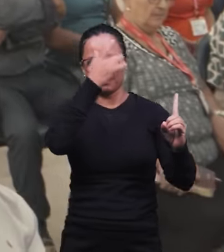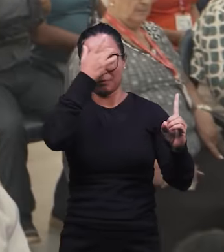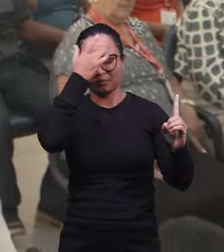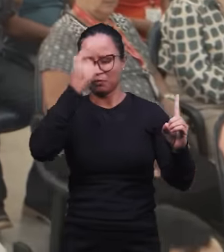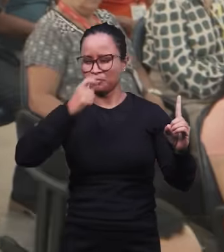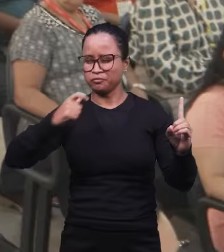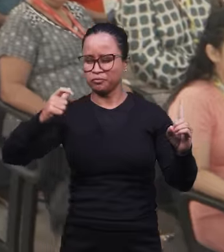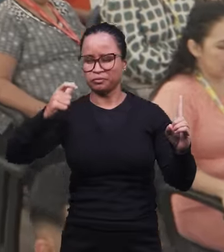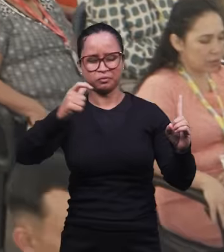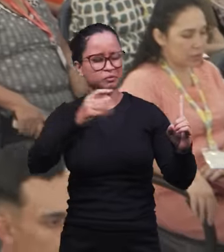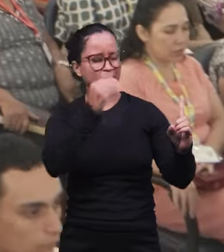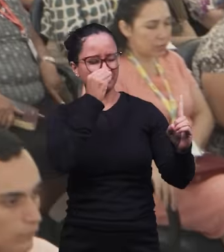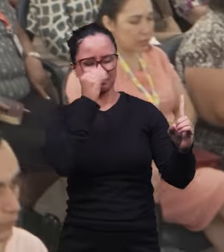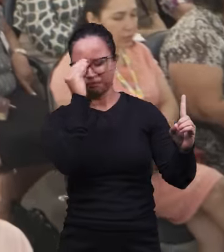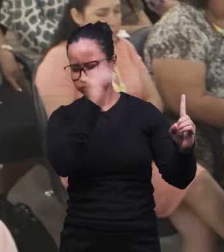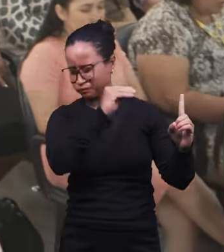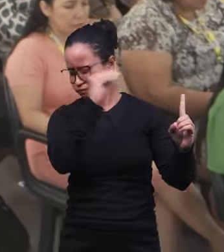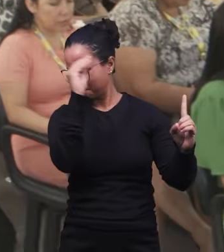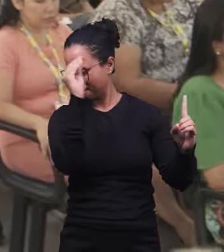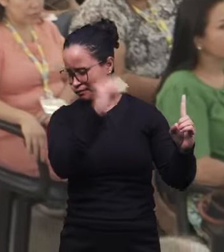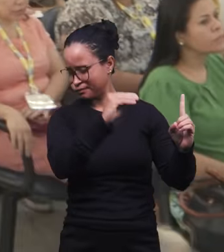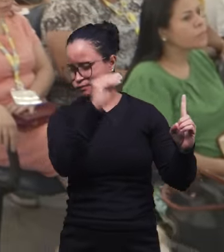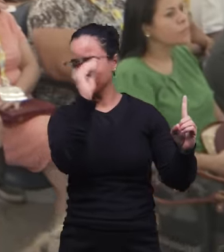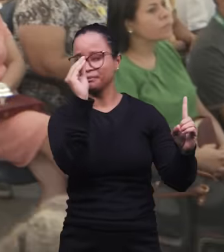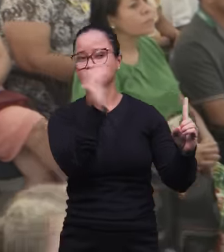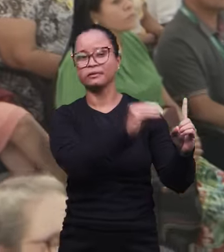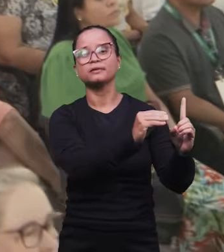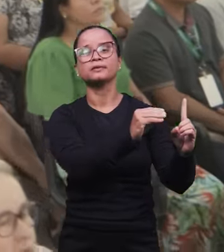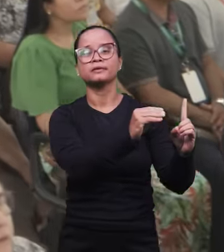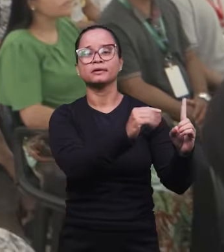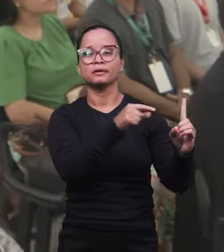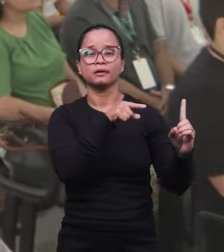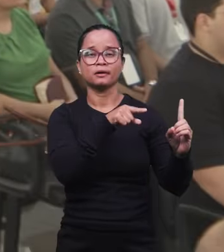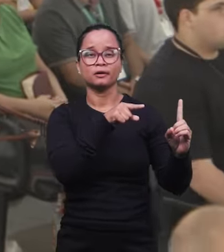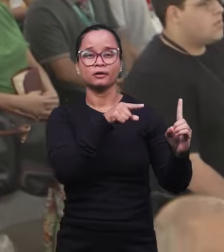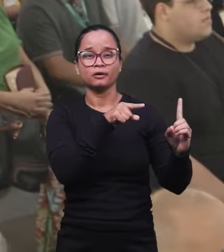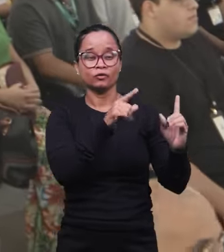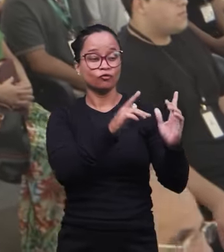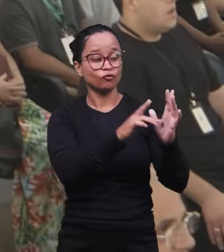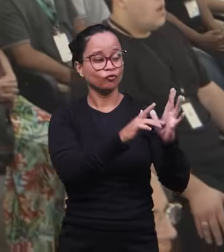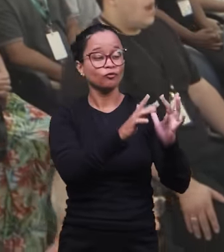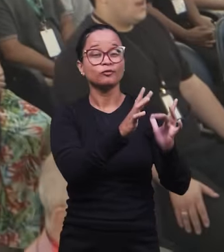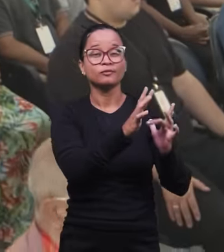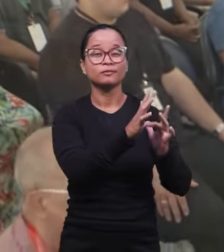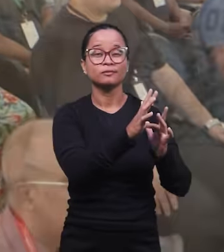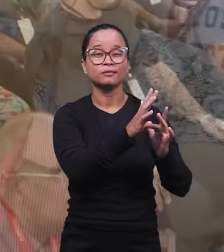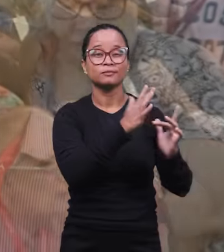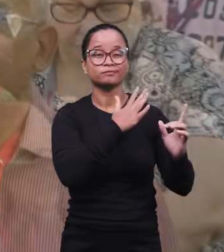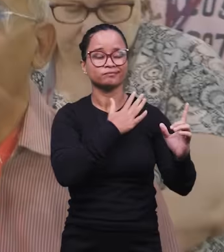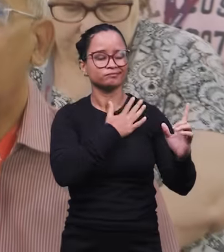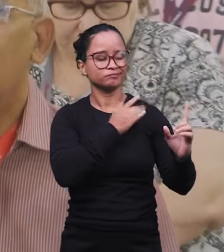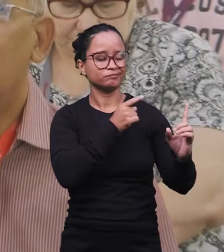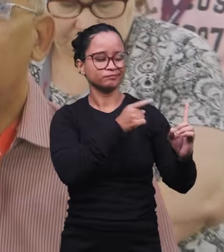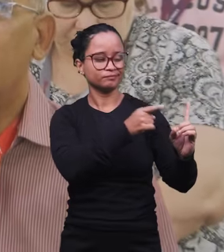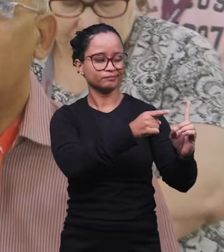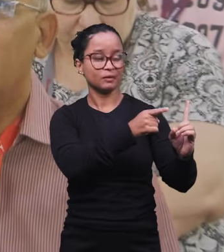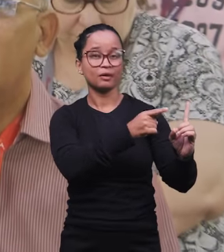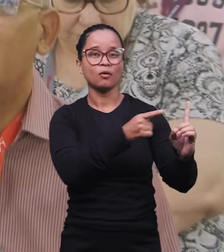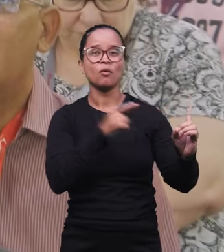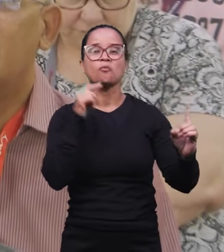desprezado morreu, meu Jesus para dar-me